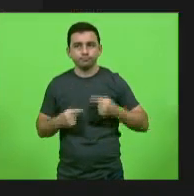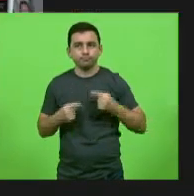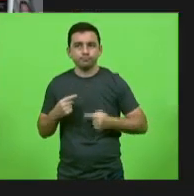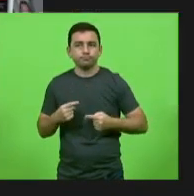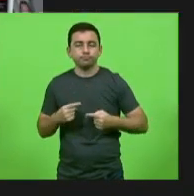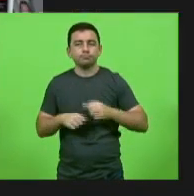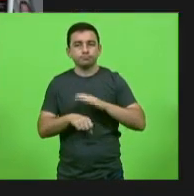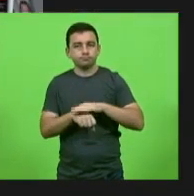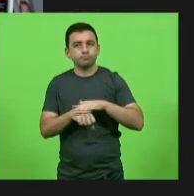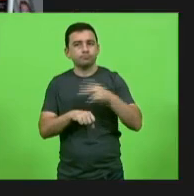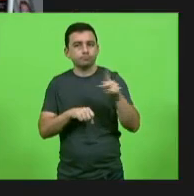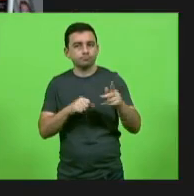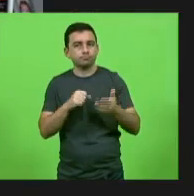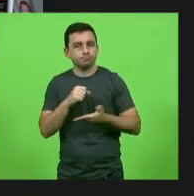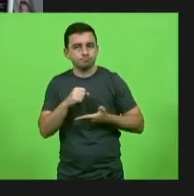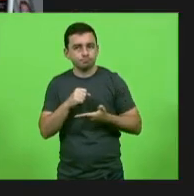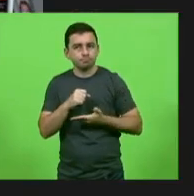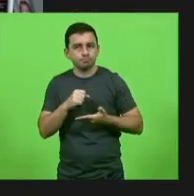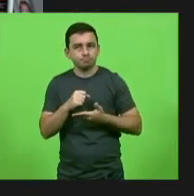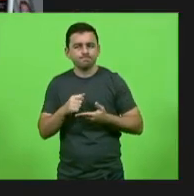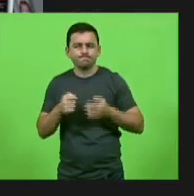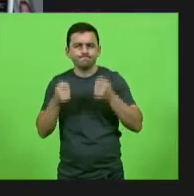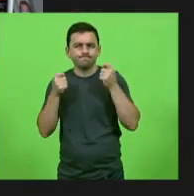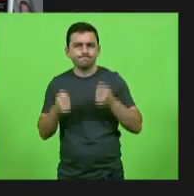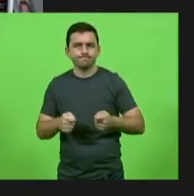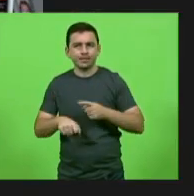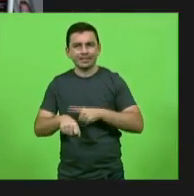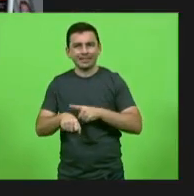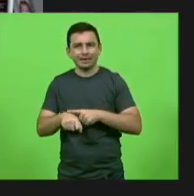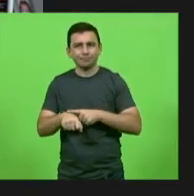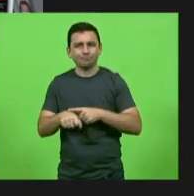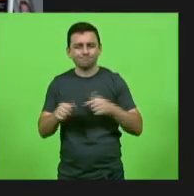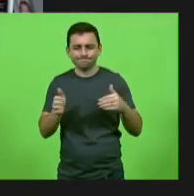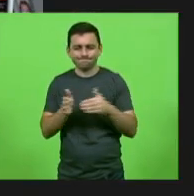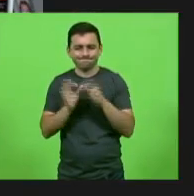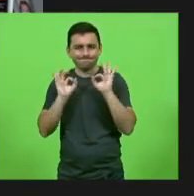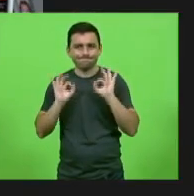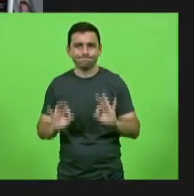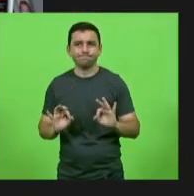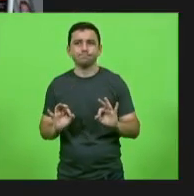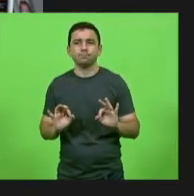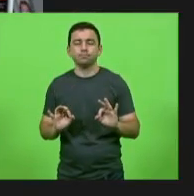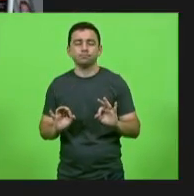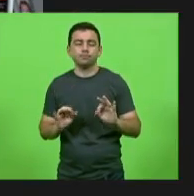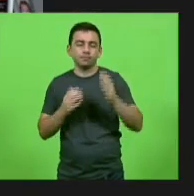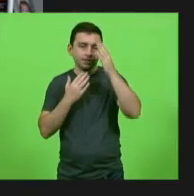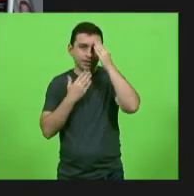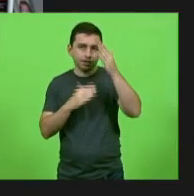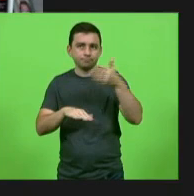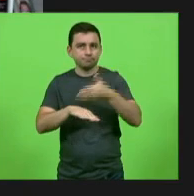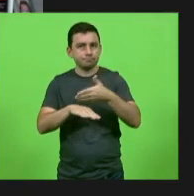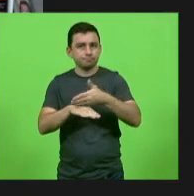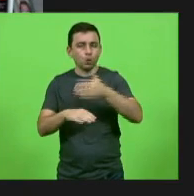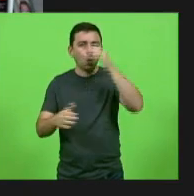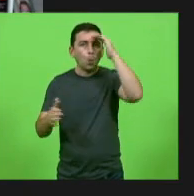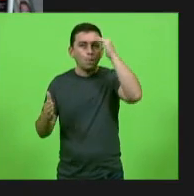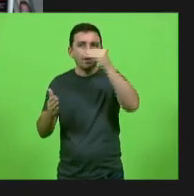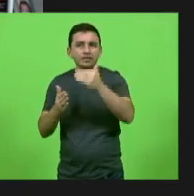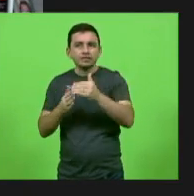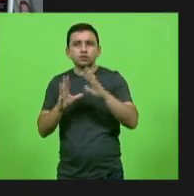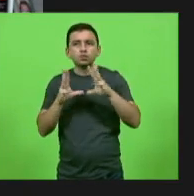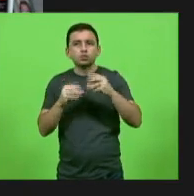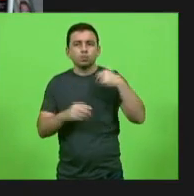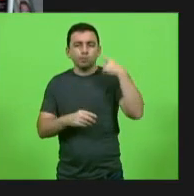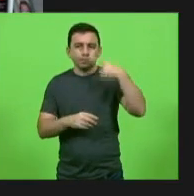sustentação, rigorosamente dentro do prazo. Agradeço a participação e a obediência do prazo de todos os advogados